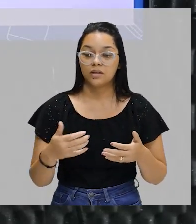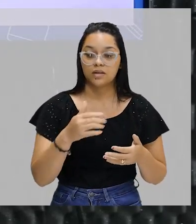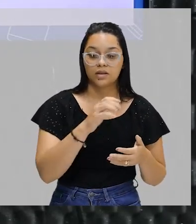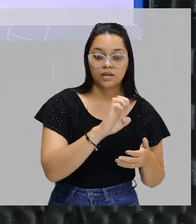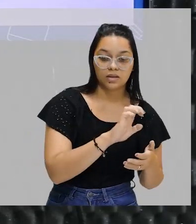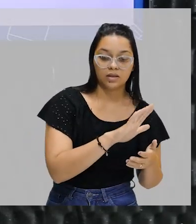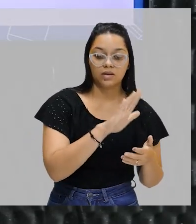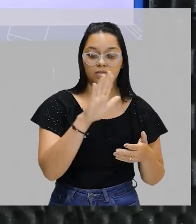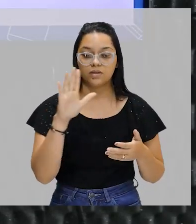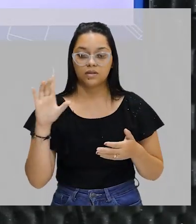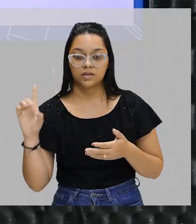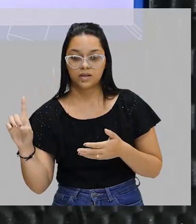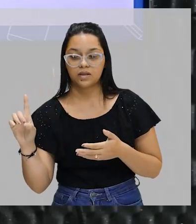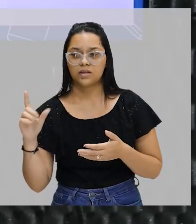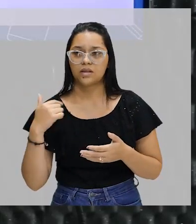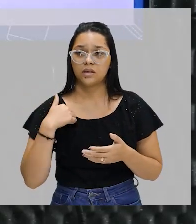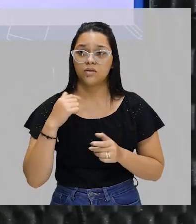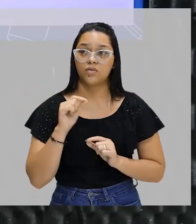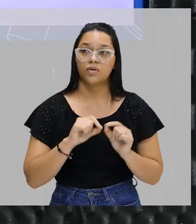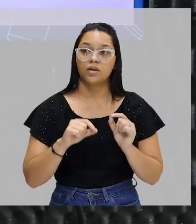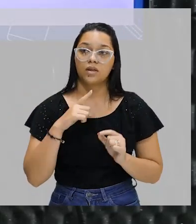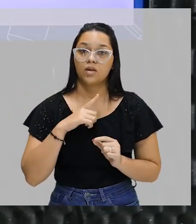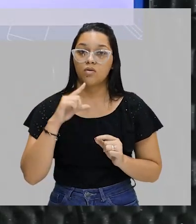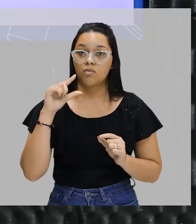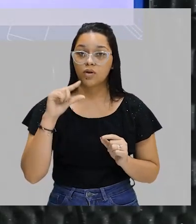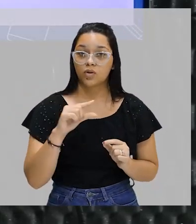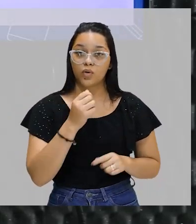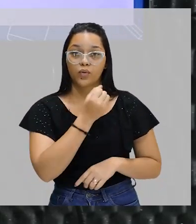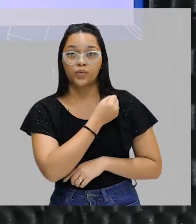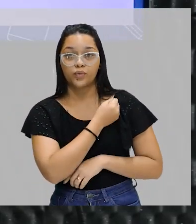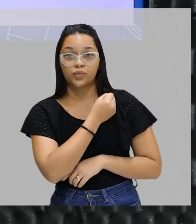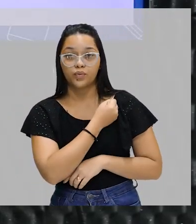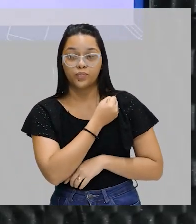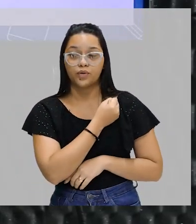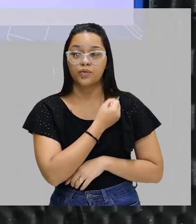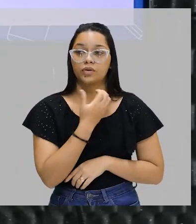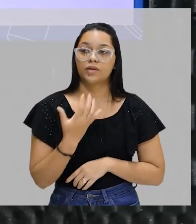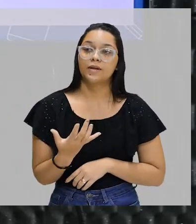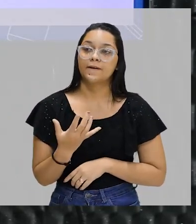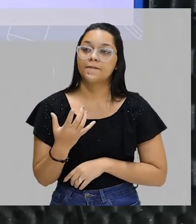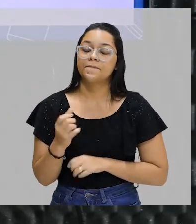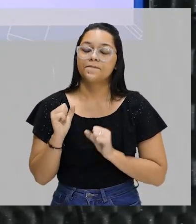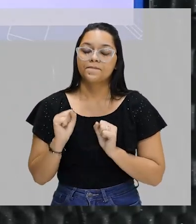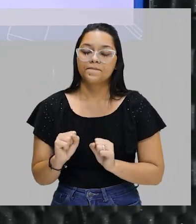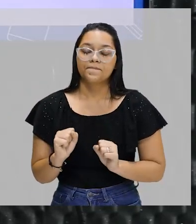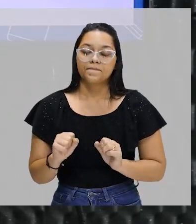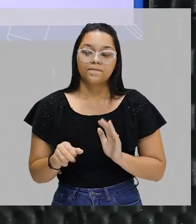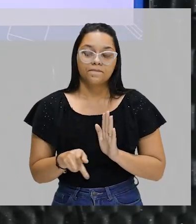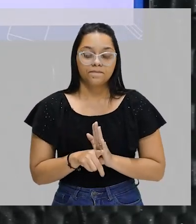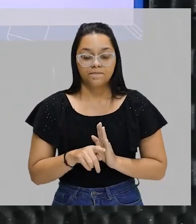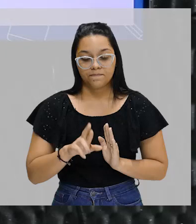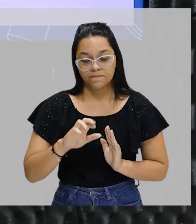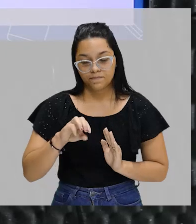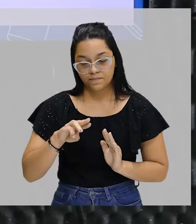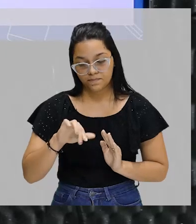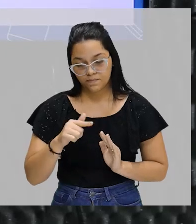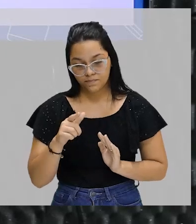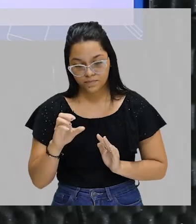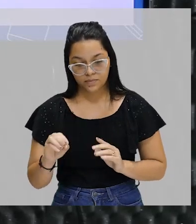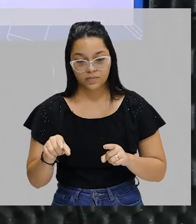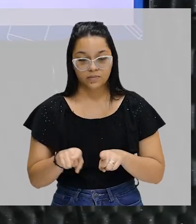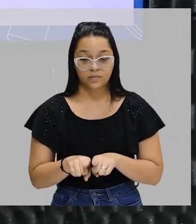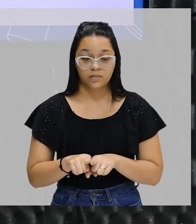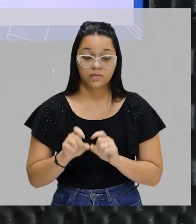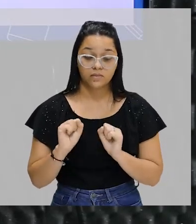para a direita, eu vou ter o menor número, certo, para a posição da ramificação.